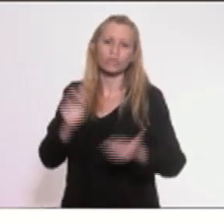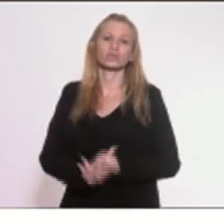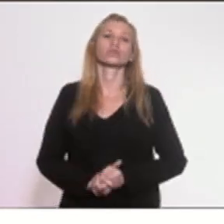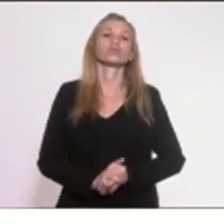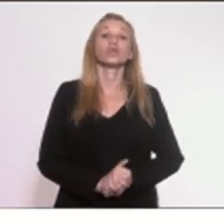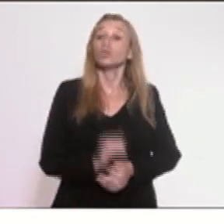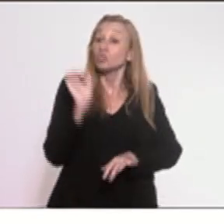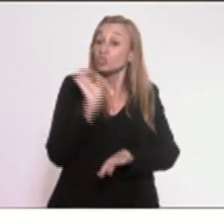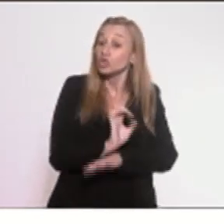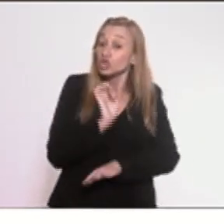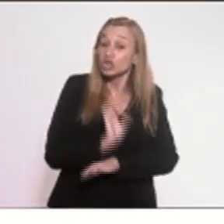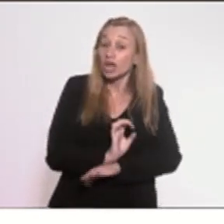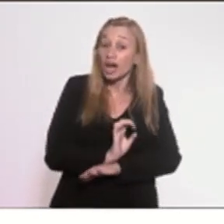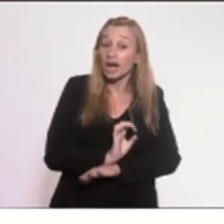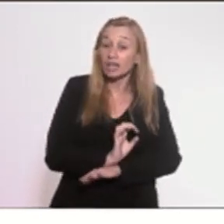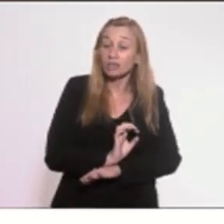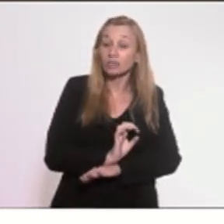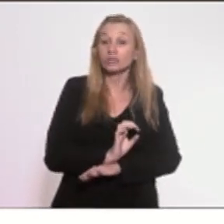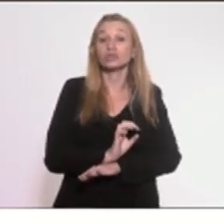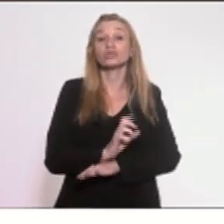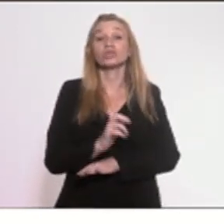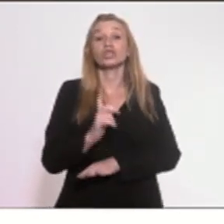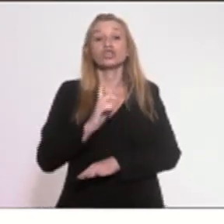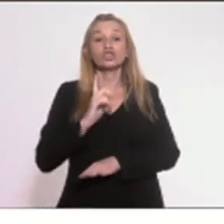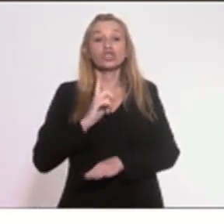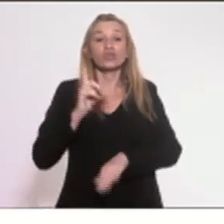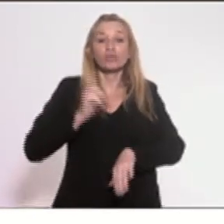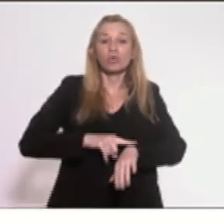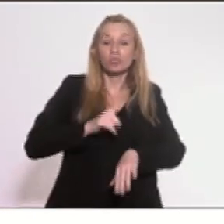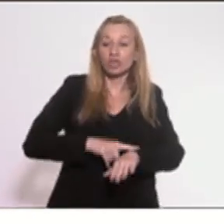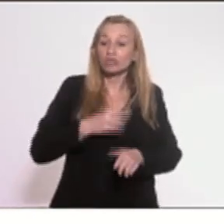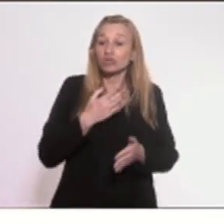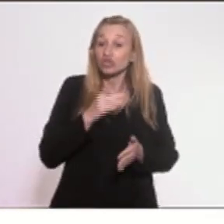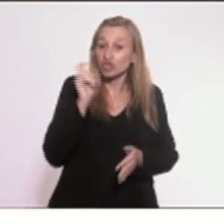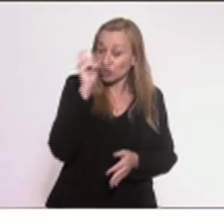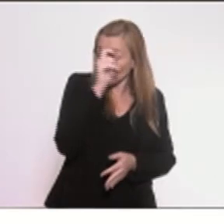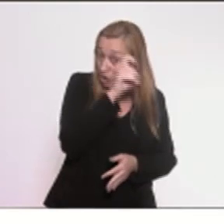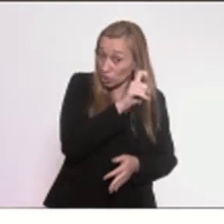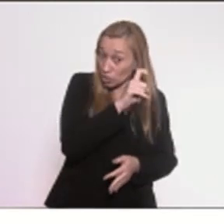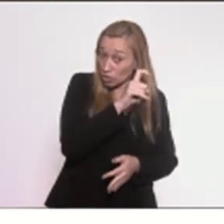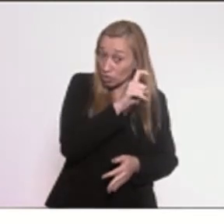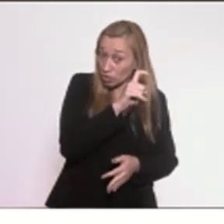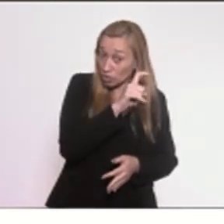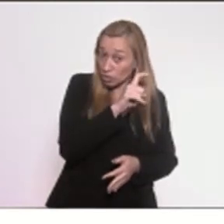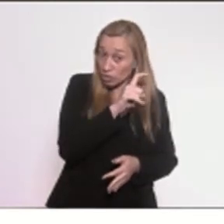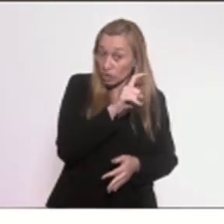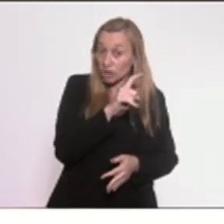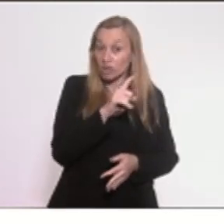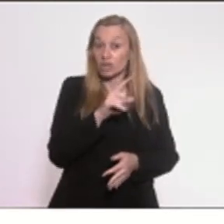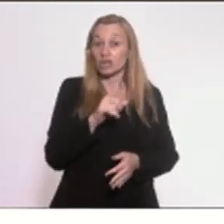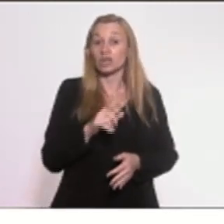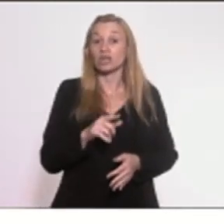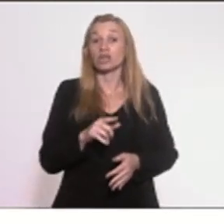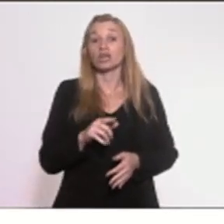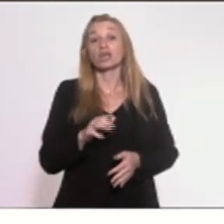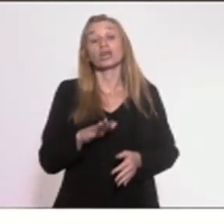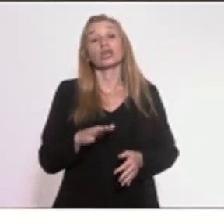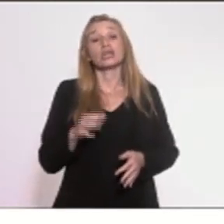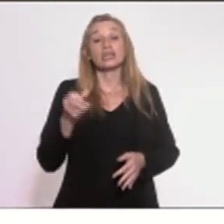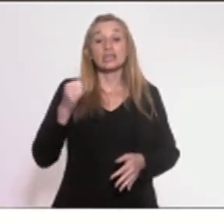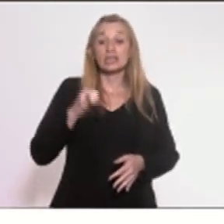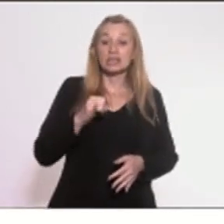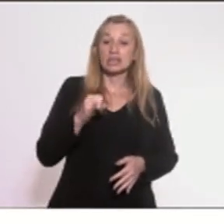o Estado adia o momento de quebrar. Em vez de quebrar agora, quebra em